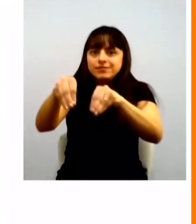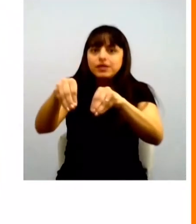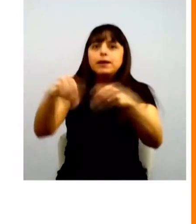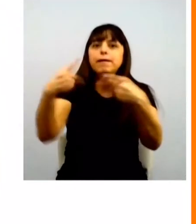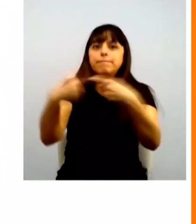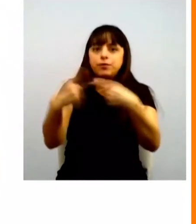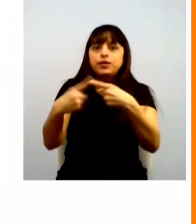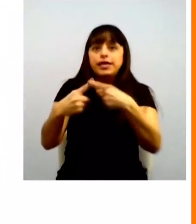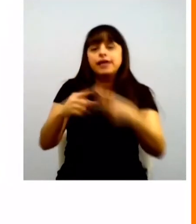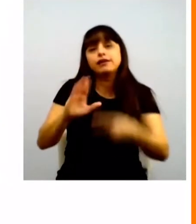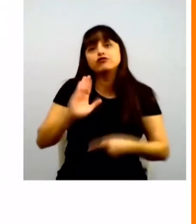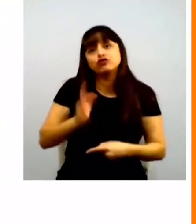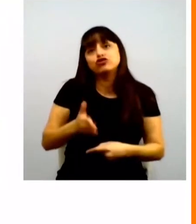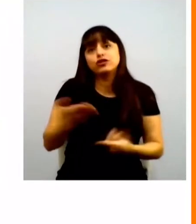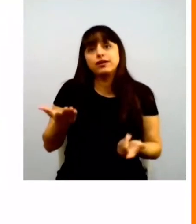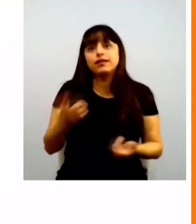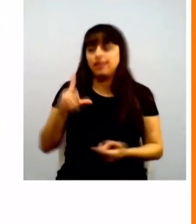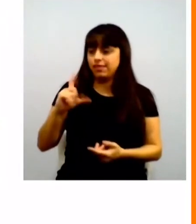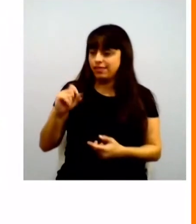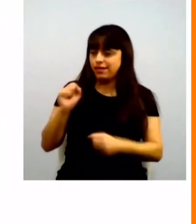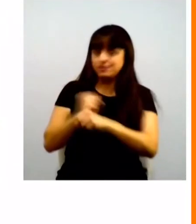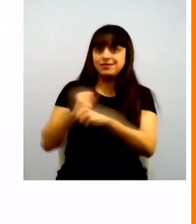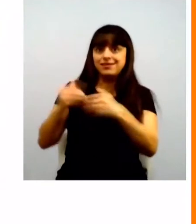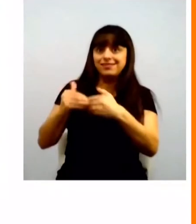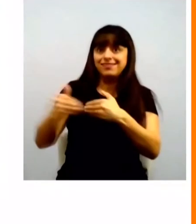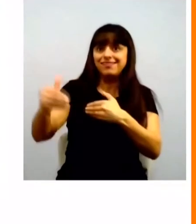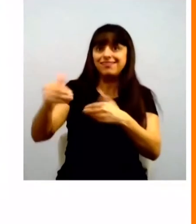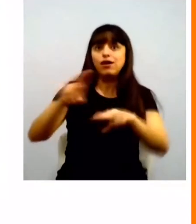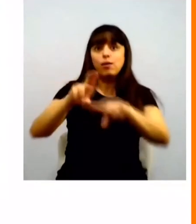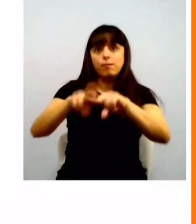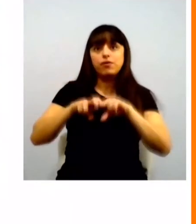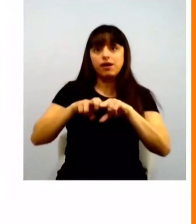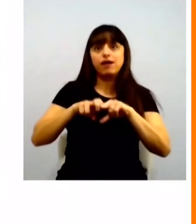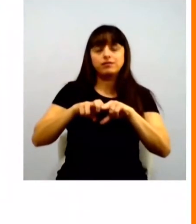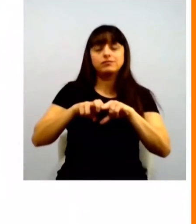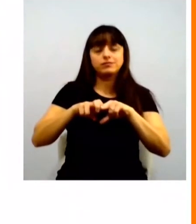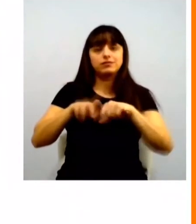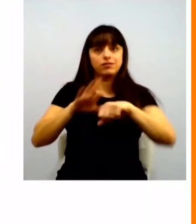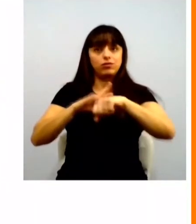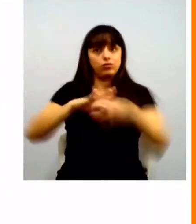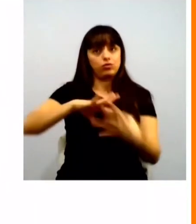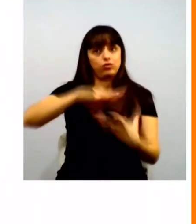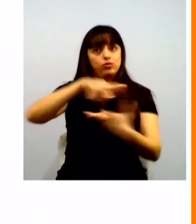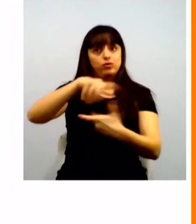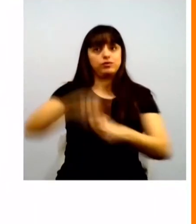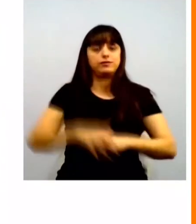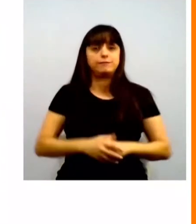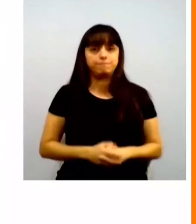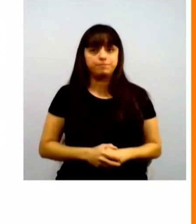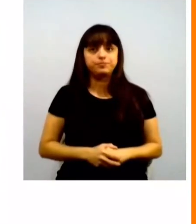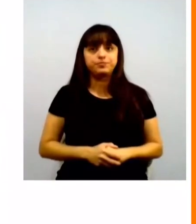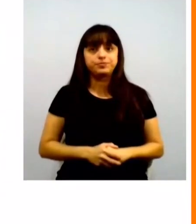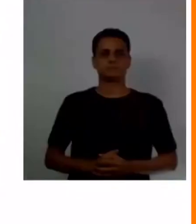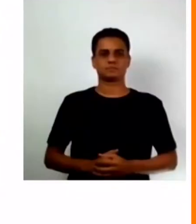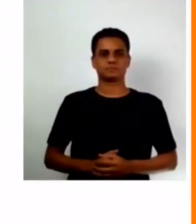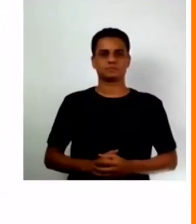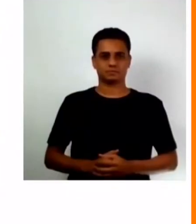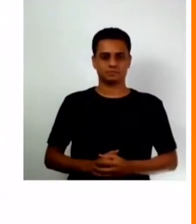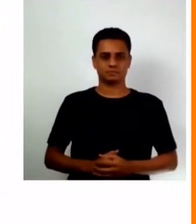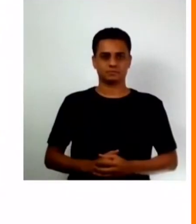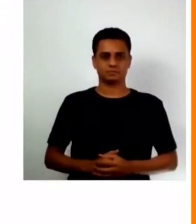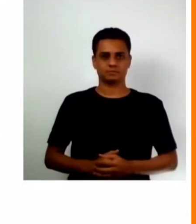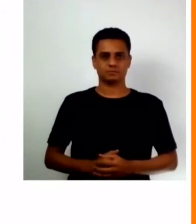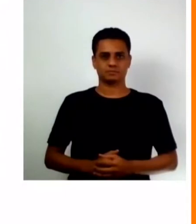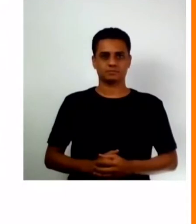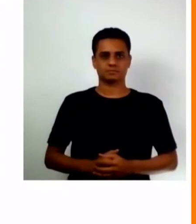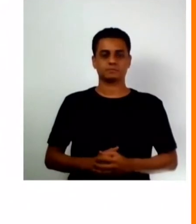objetivos de desarrollo a nivel mundial e se alargue 5 ou 10 anos. Pode ser que vayamos, pero, aunque sea el 30,